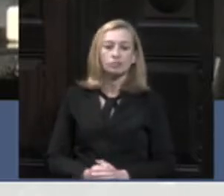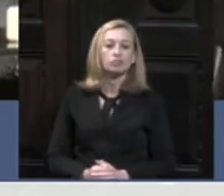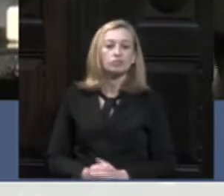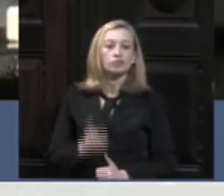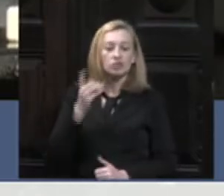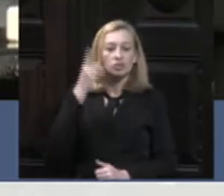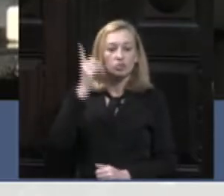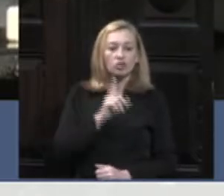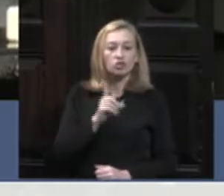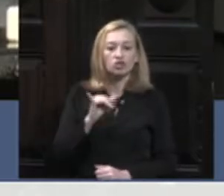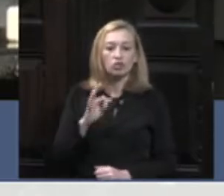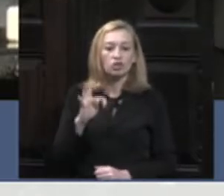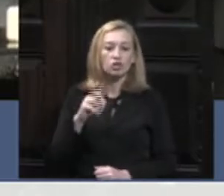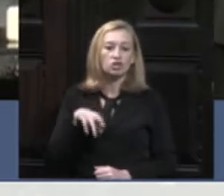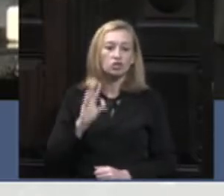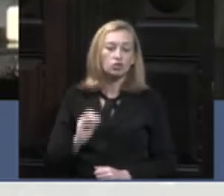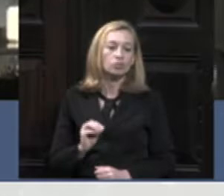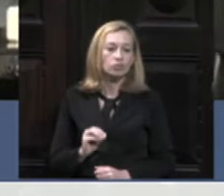Deputado Dionísio Lins.